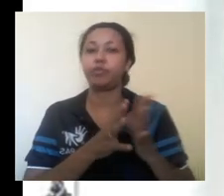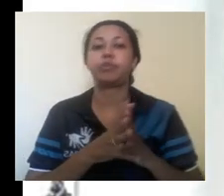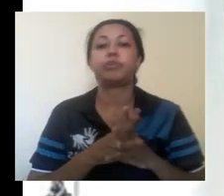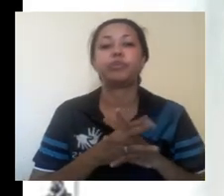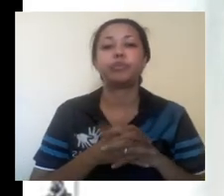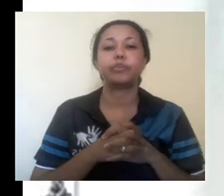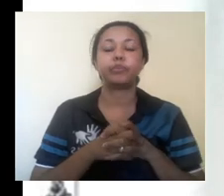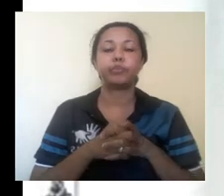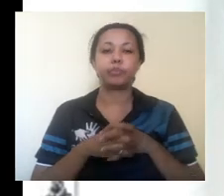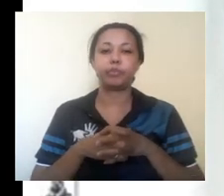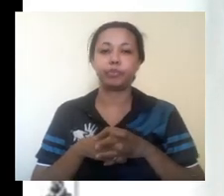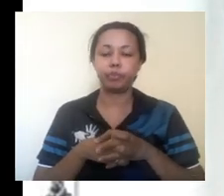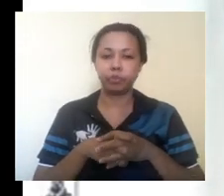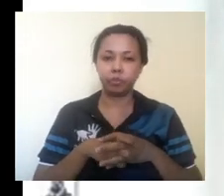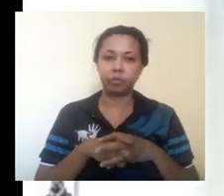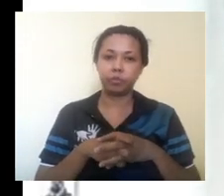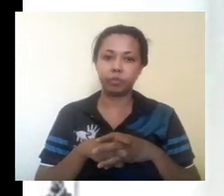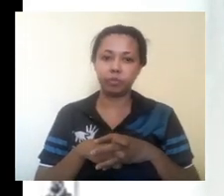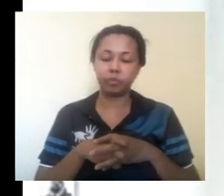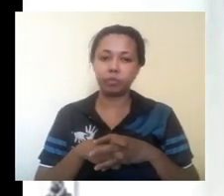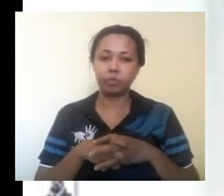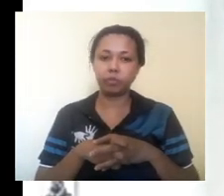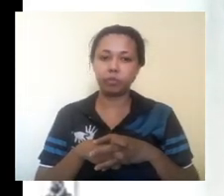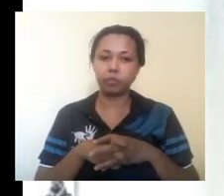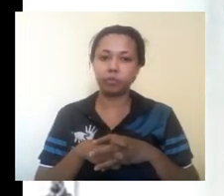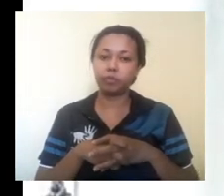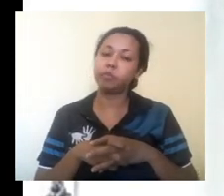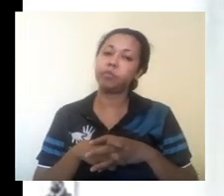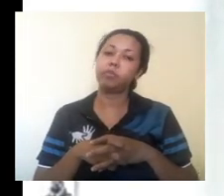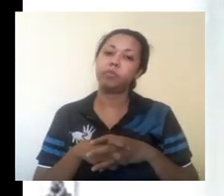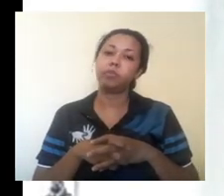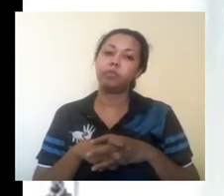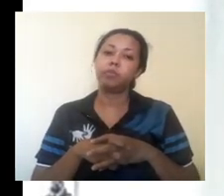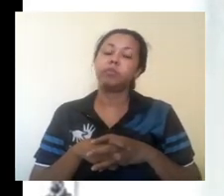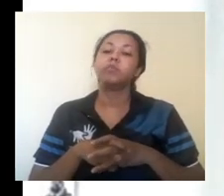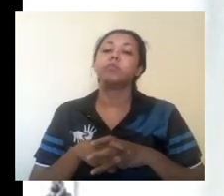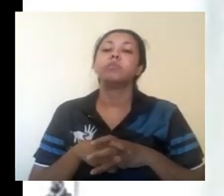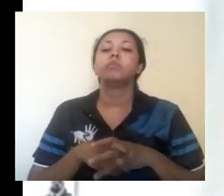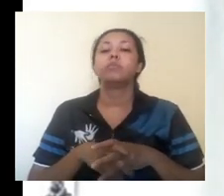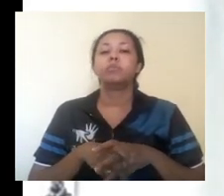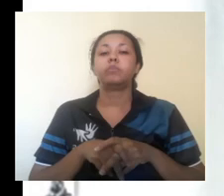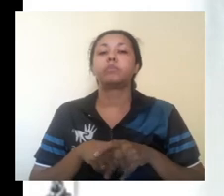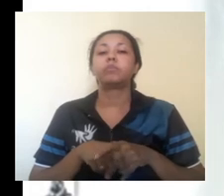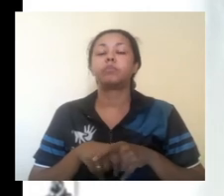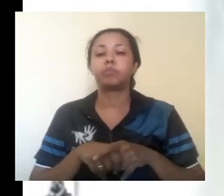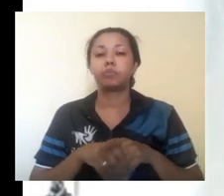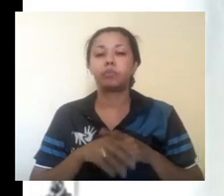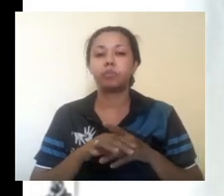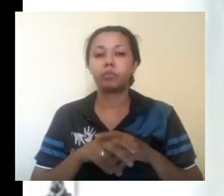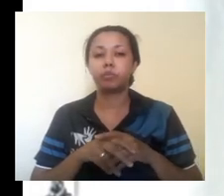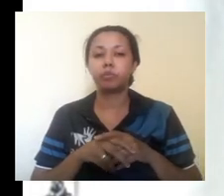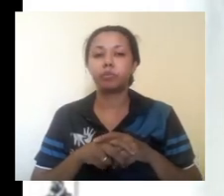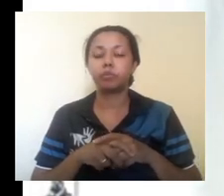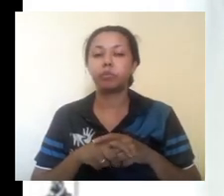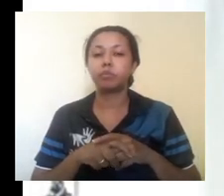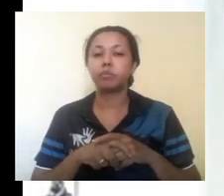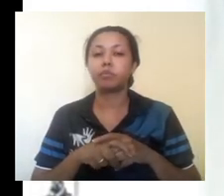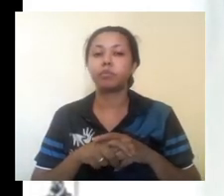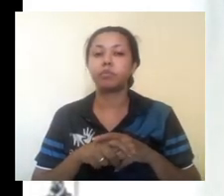certa experiência de vida, mas eu queria só abrir o entendimento para isso. Não temos tempo de